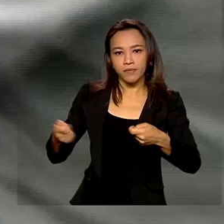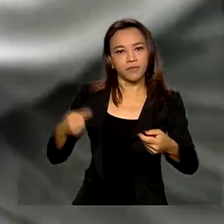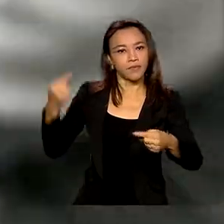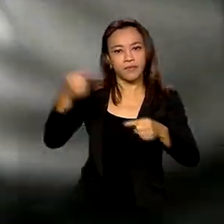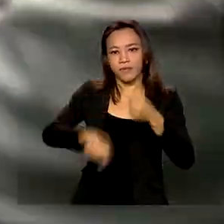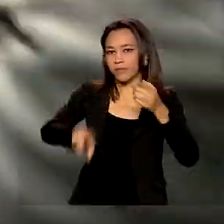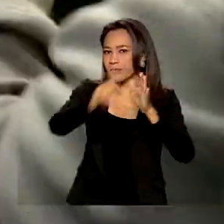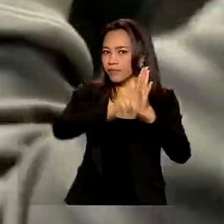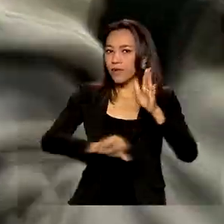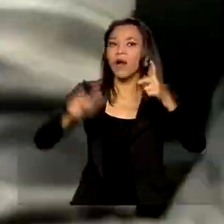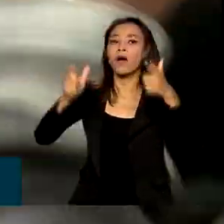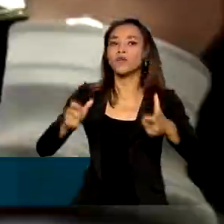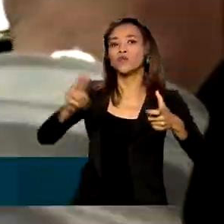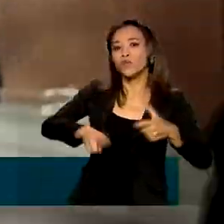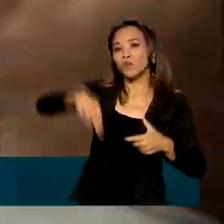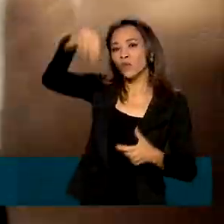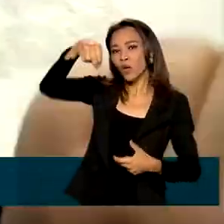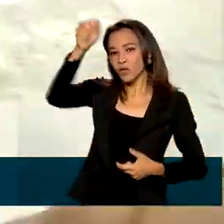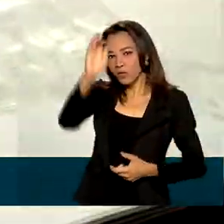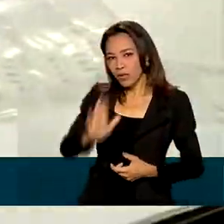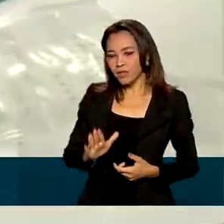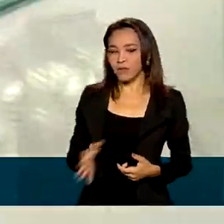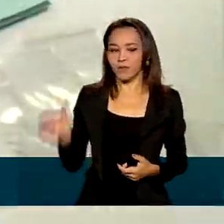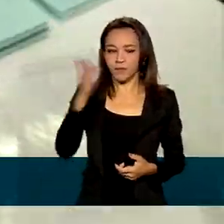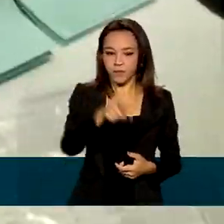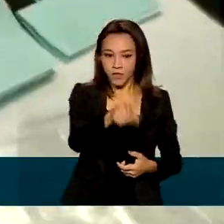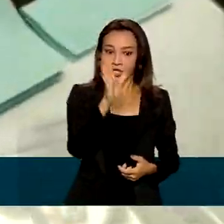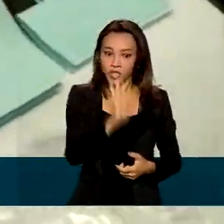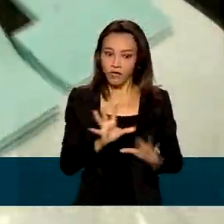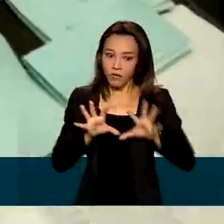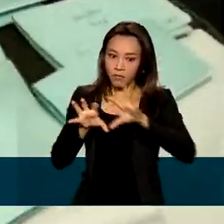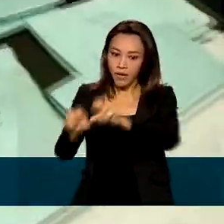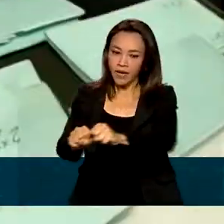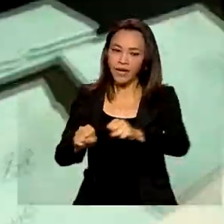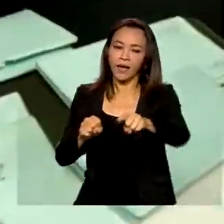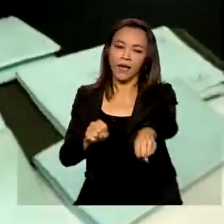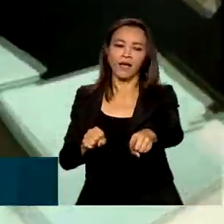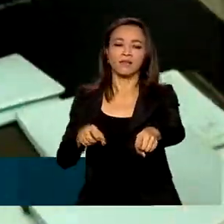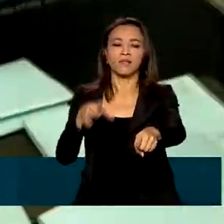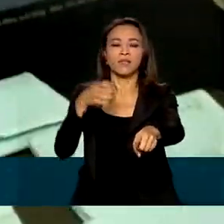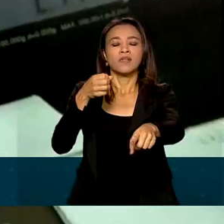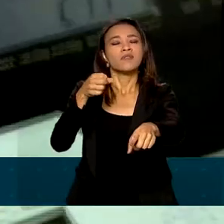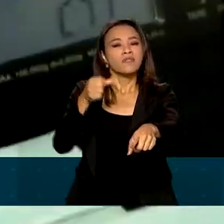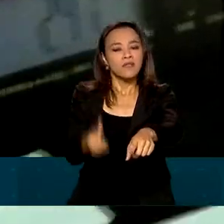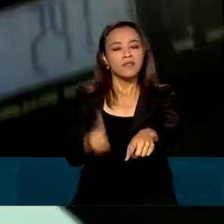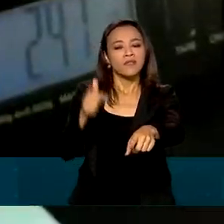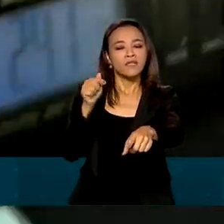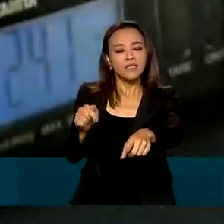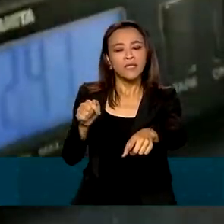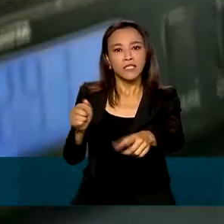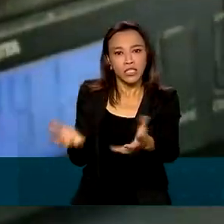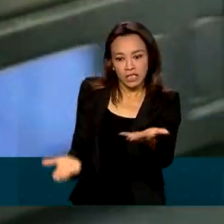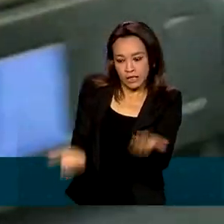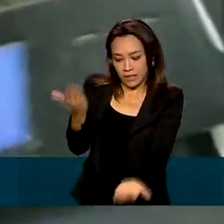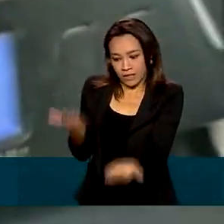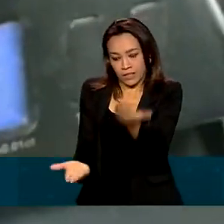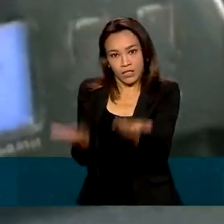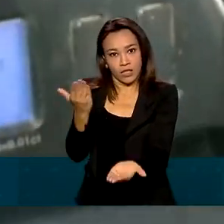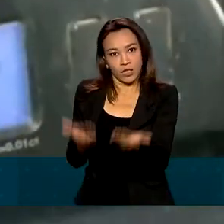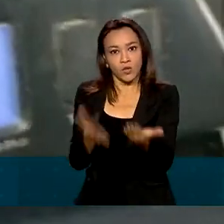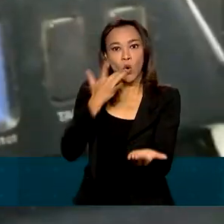durante as investigações foram apreendidos cerca de 17 kg de ouro e joias avaliadas em mais de um milhão de dólares